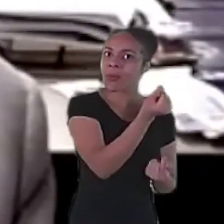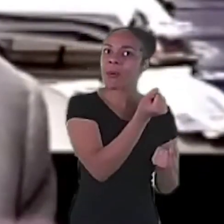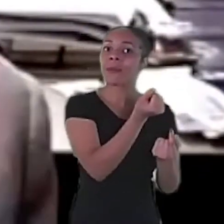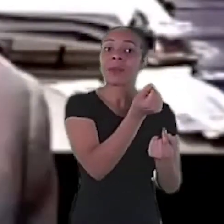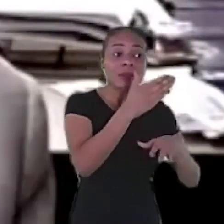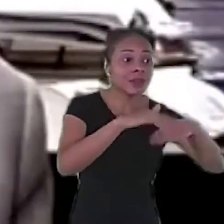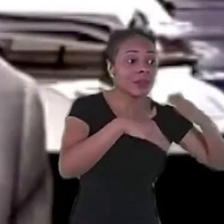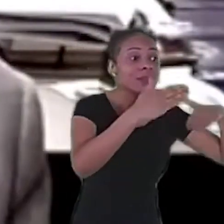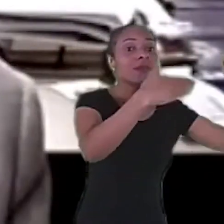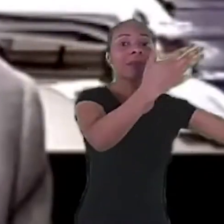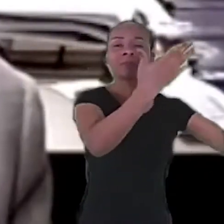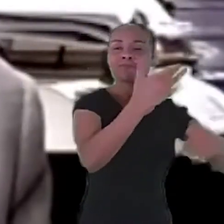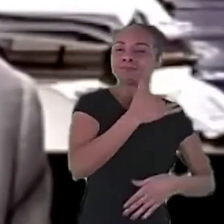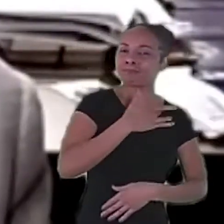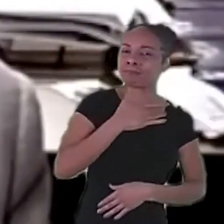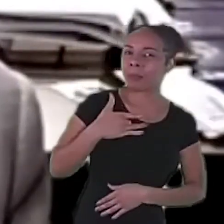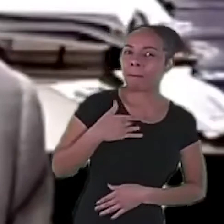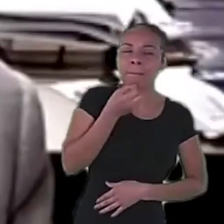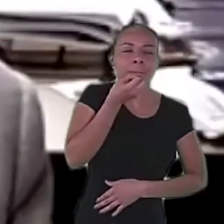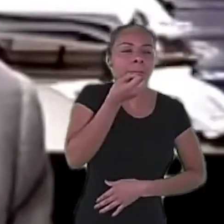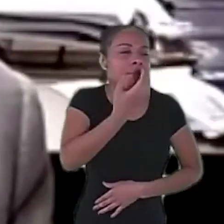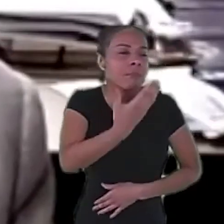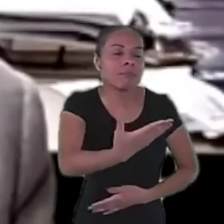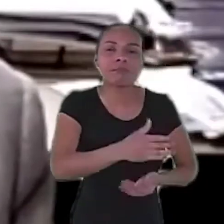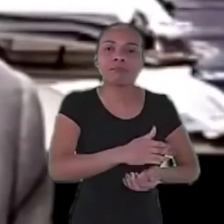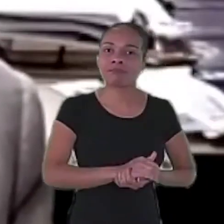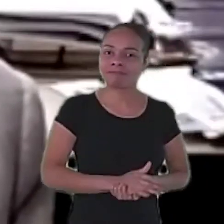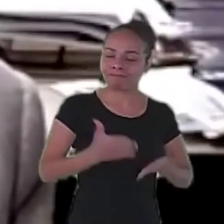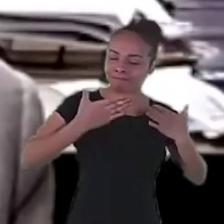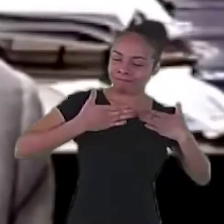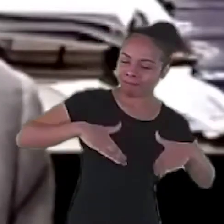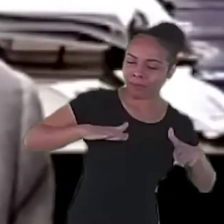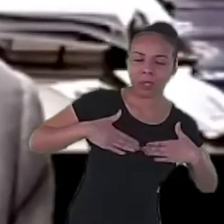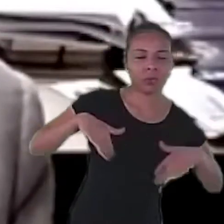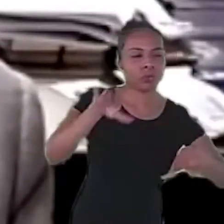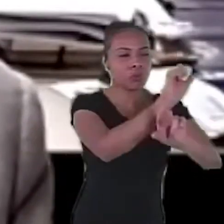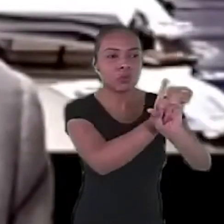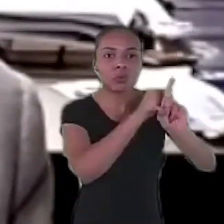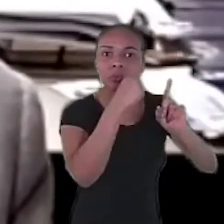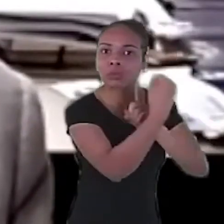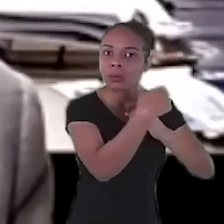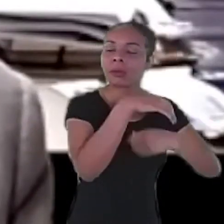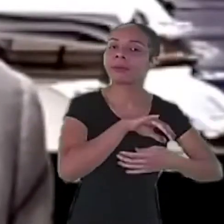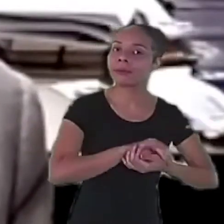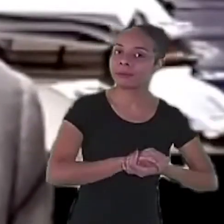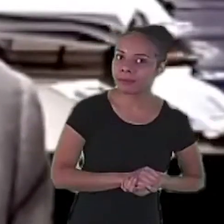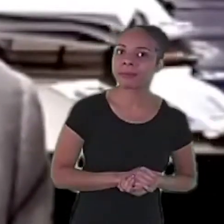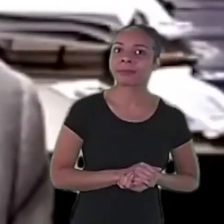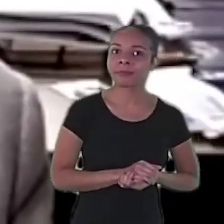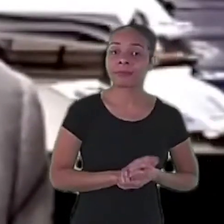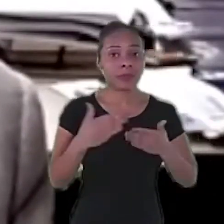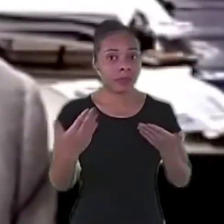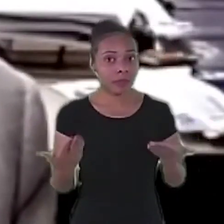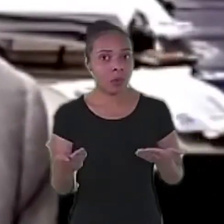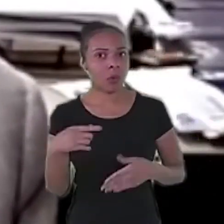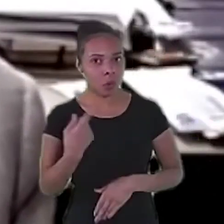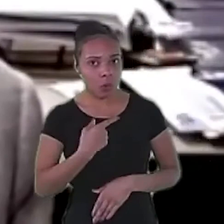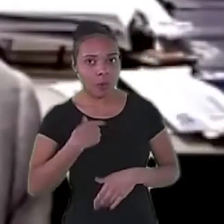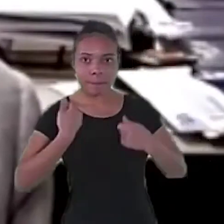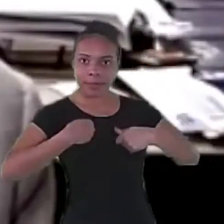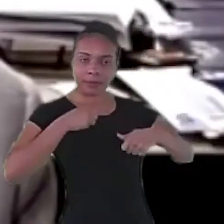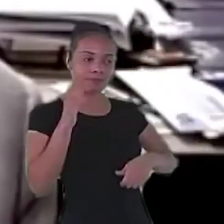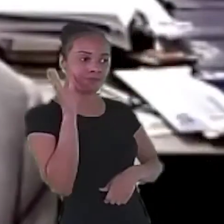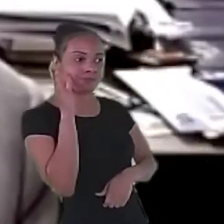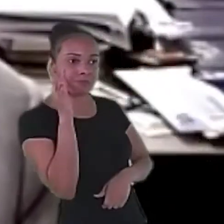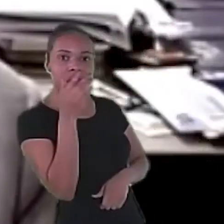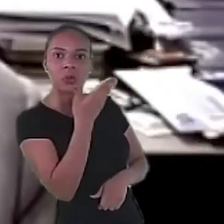a competição, que nós não sabemos o que vai acontecer. Então, são experiências que nós devemos observar. Uma